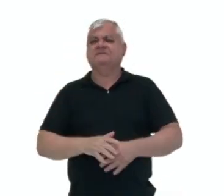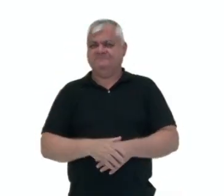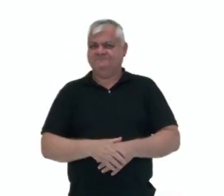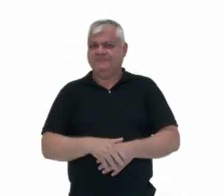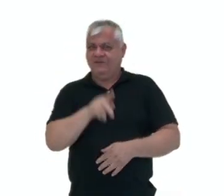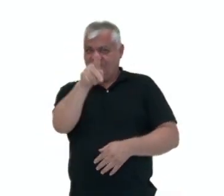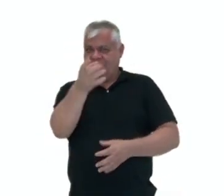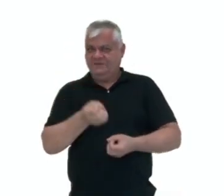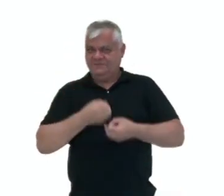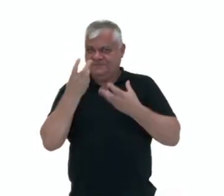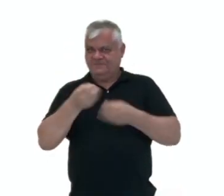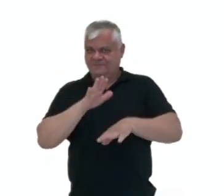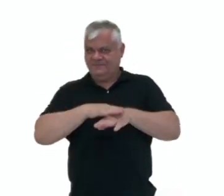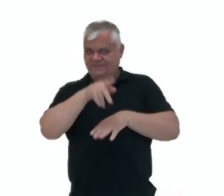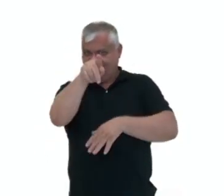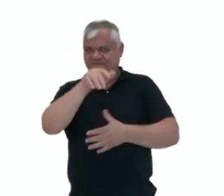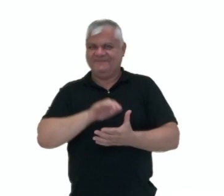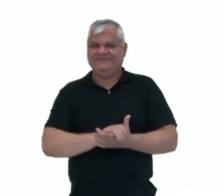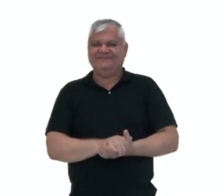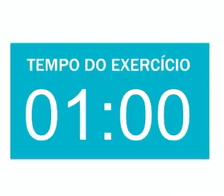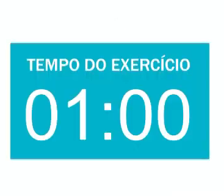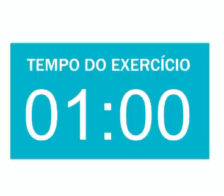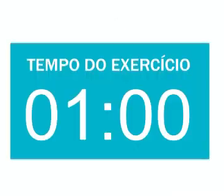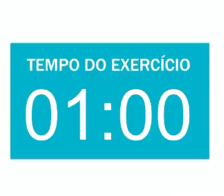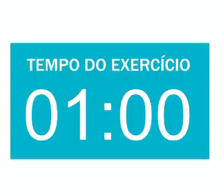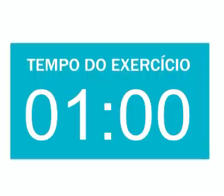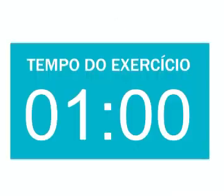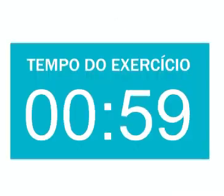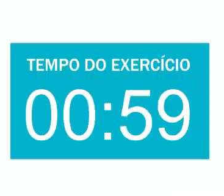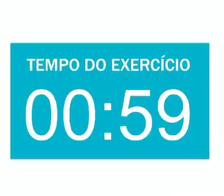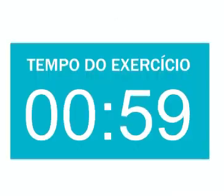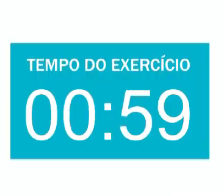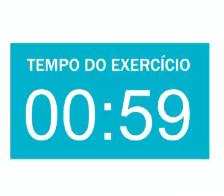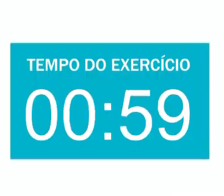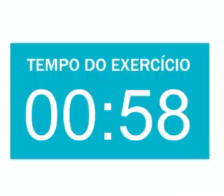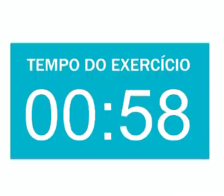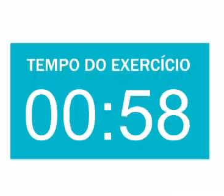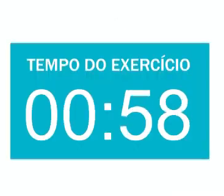Com as suas palavras, estou aguardando vocês. Até daqui a pouquinho.